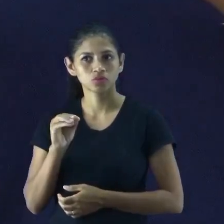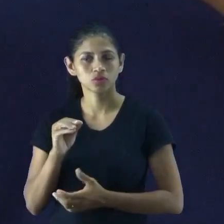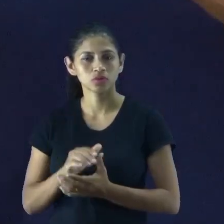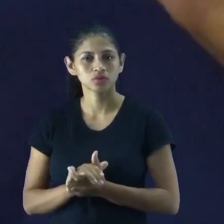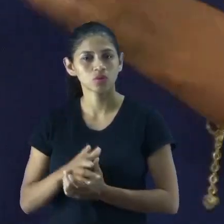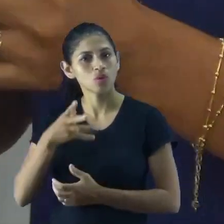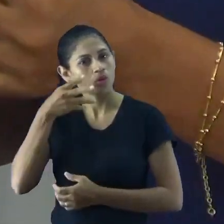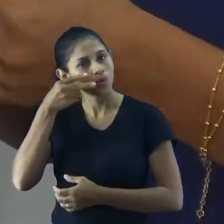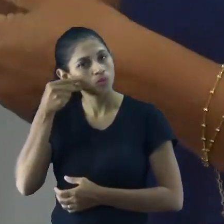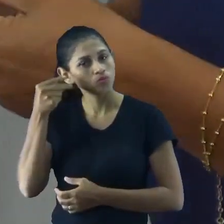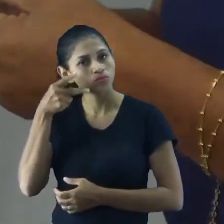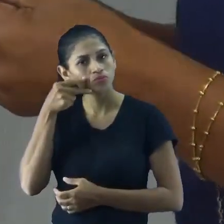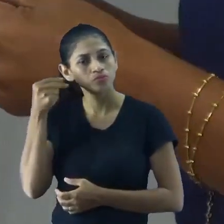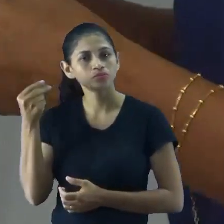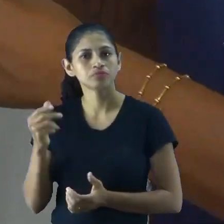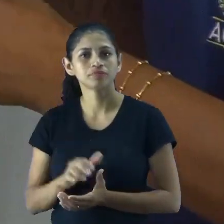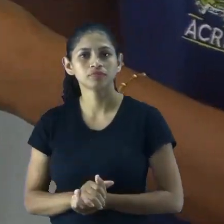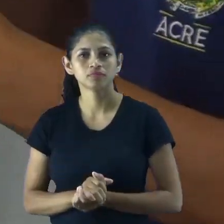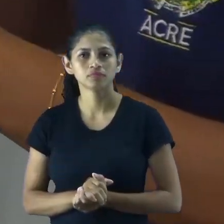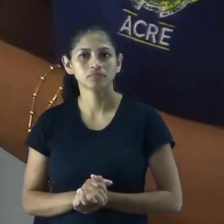o gato